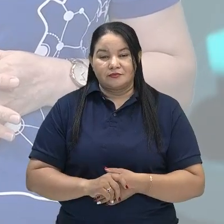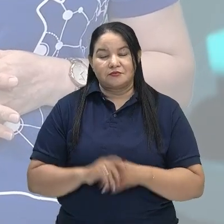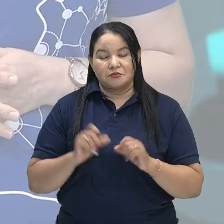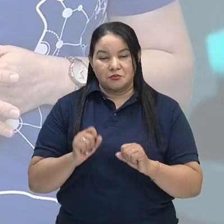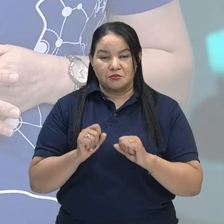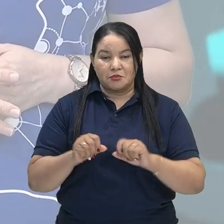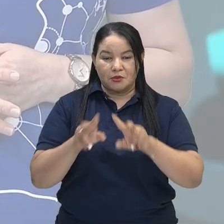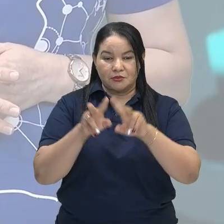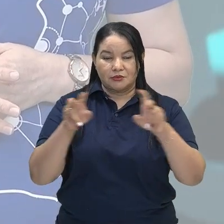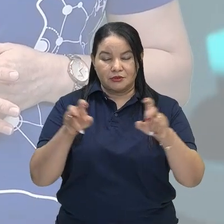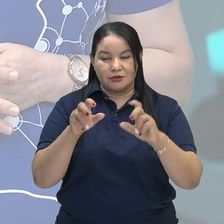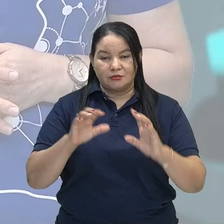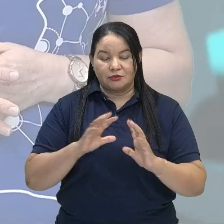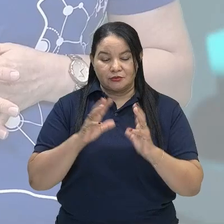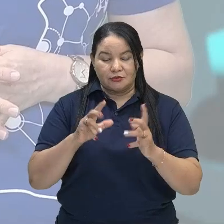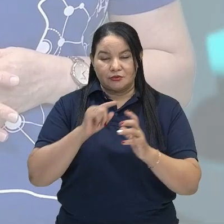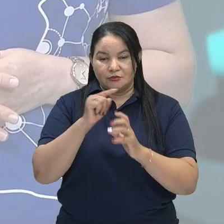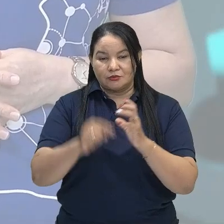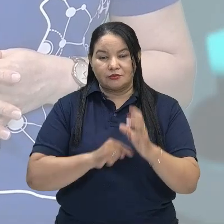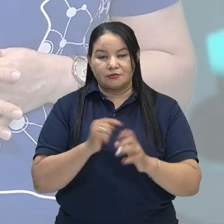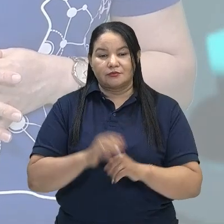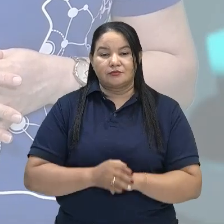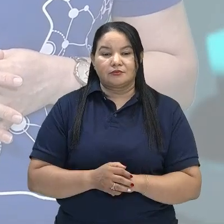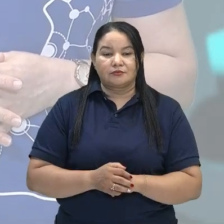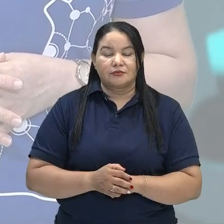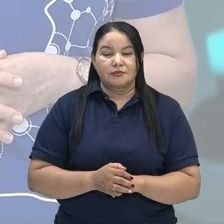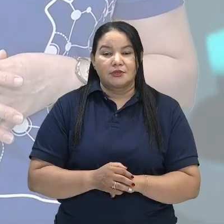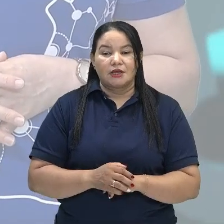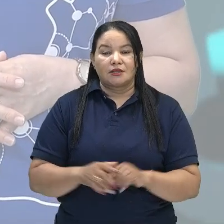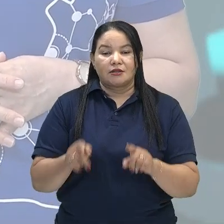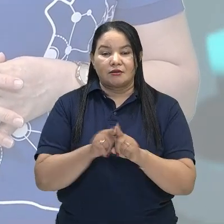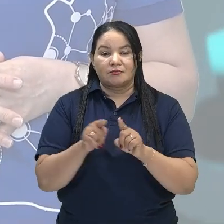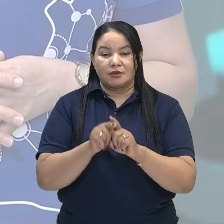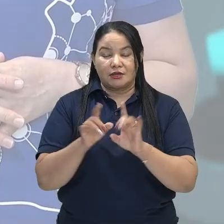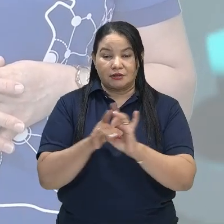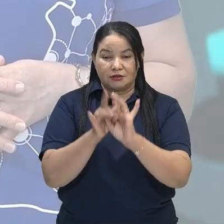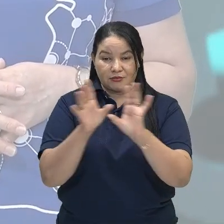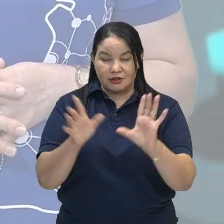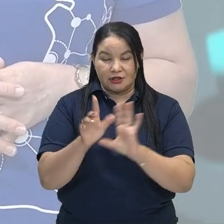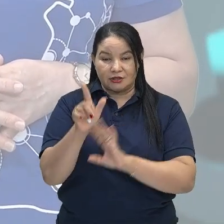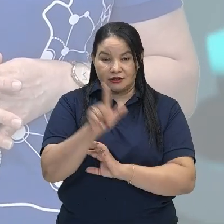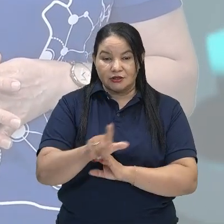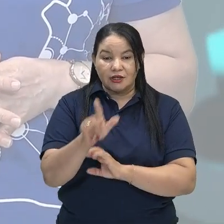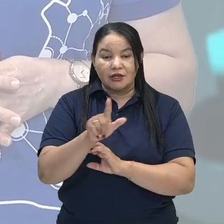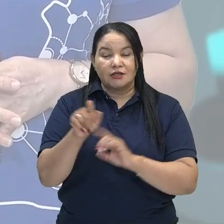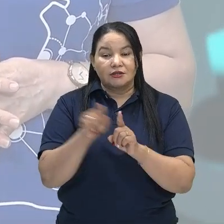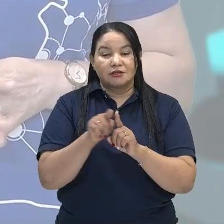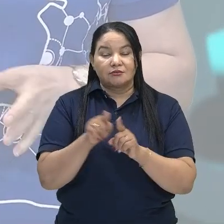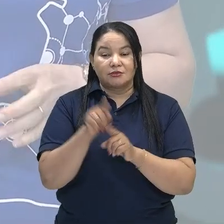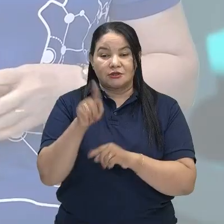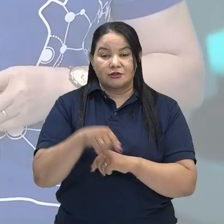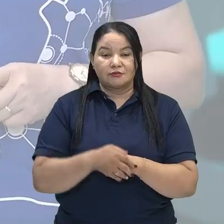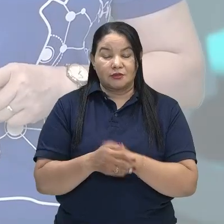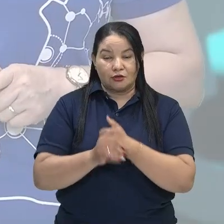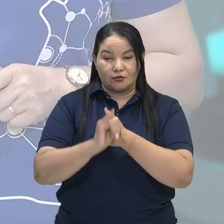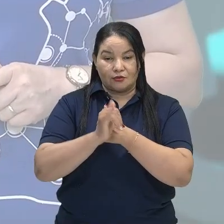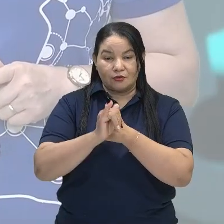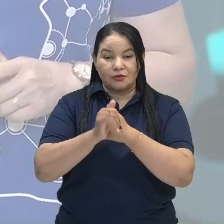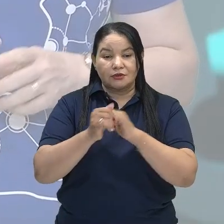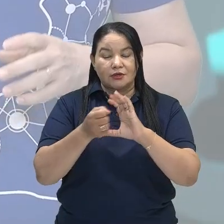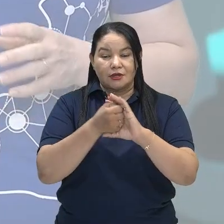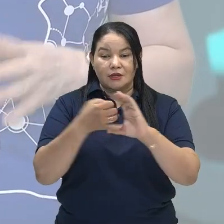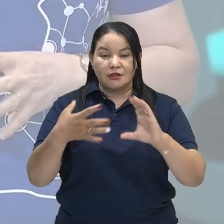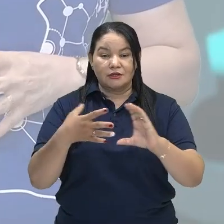universal. A liberdade literária, como eu já falei para vocês, a crônica é caracterizada